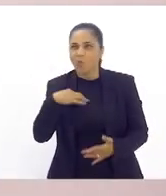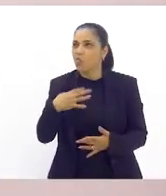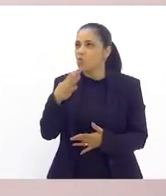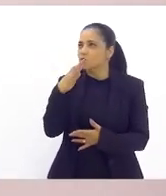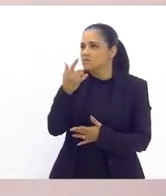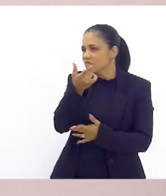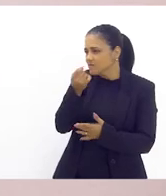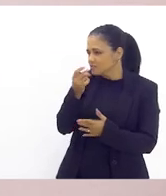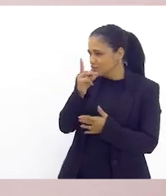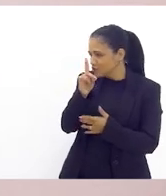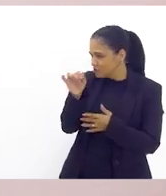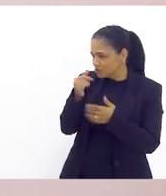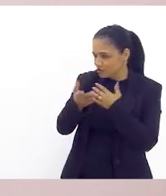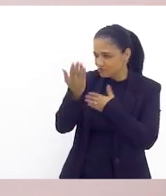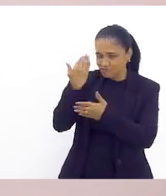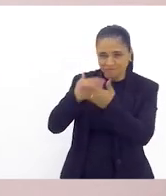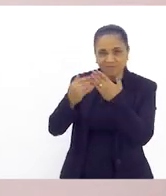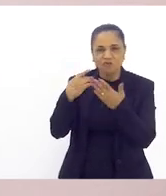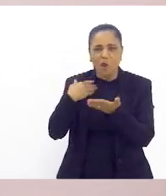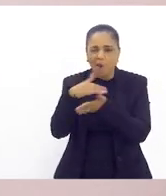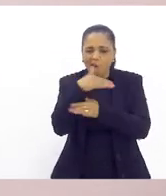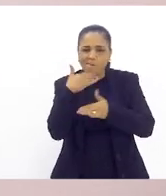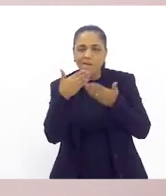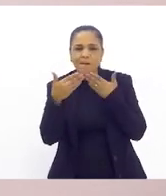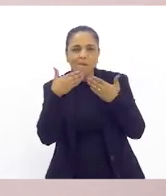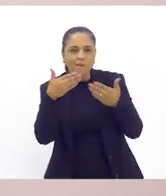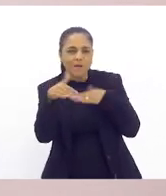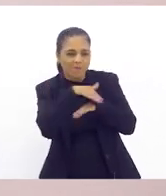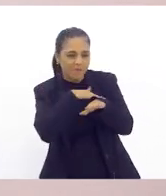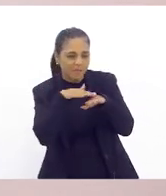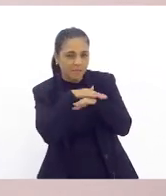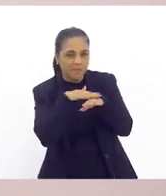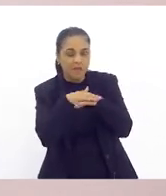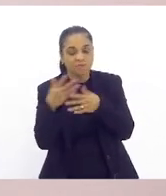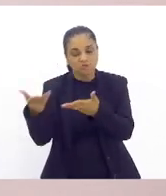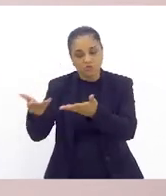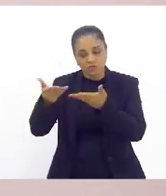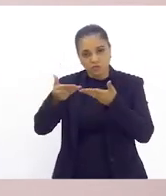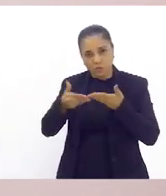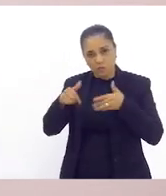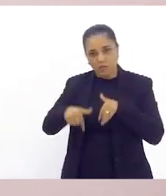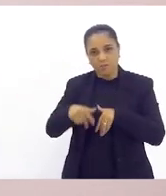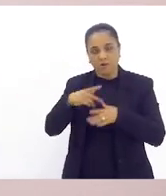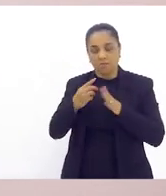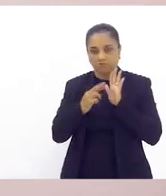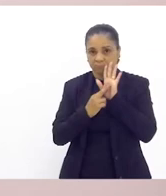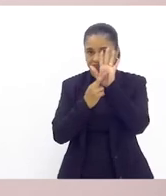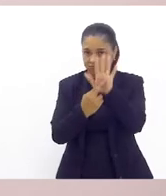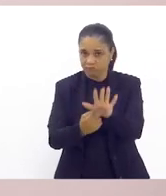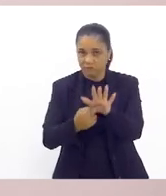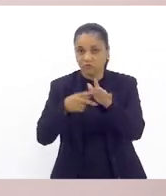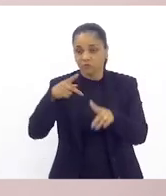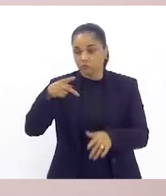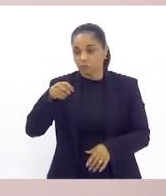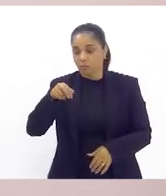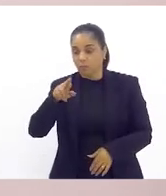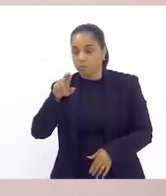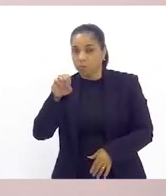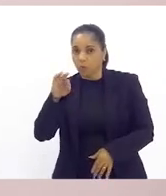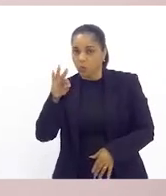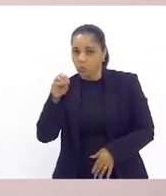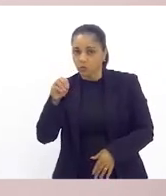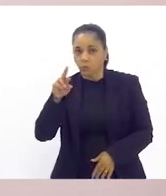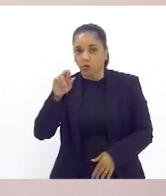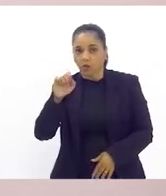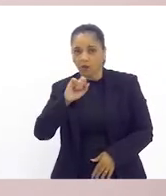né a gente já tem já tá conversando direitinho Então me fez o convite para representar aqui Porto Real me sinto lisonjeado tá por